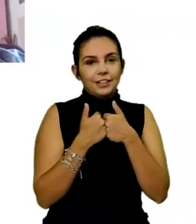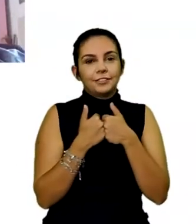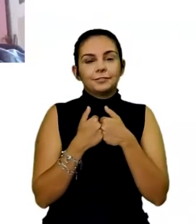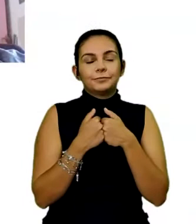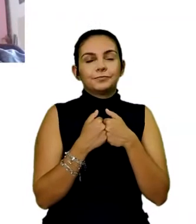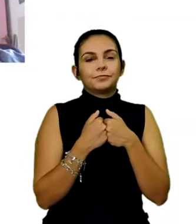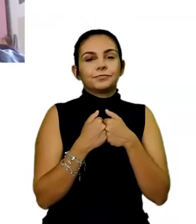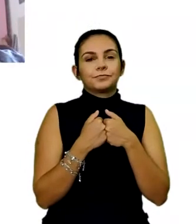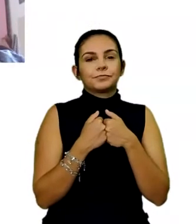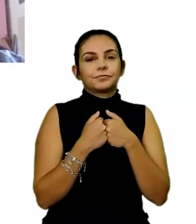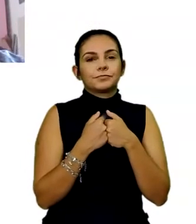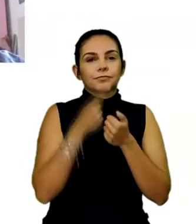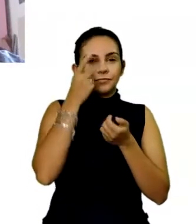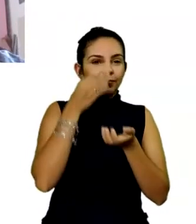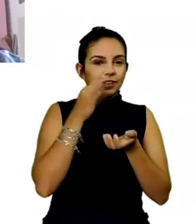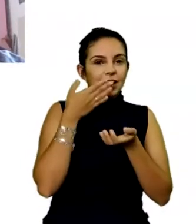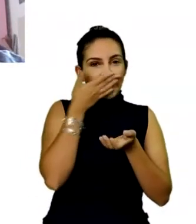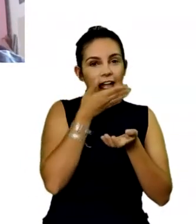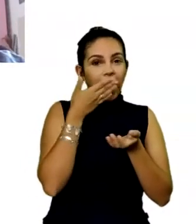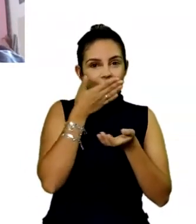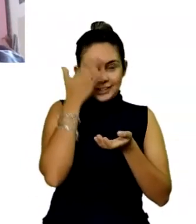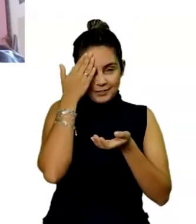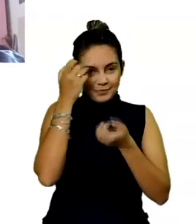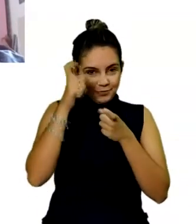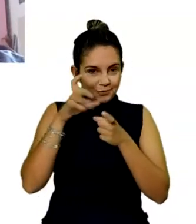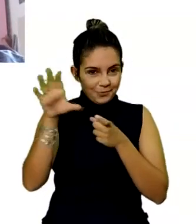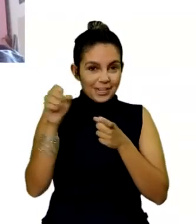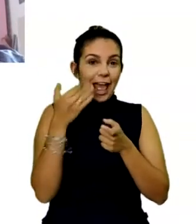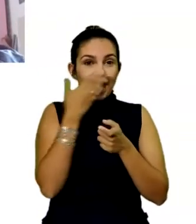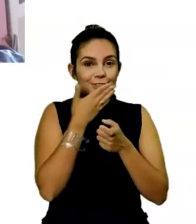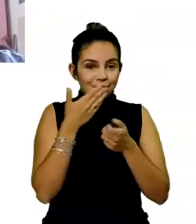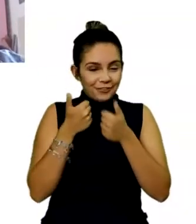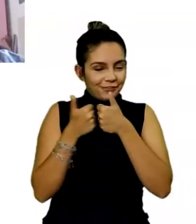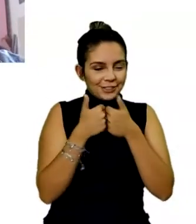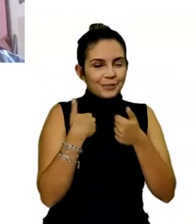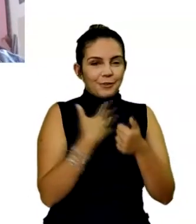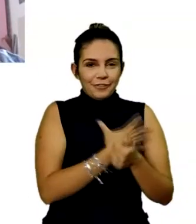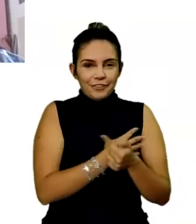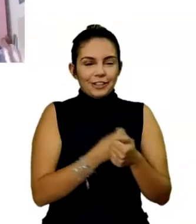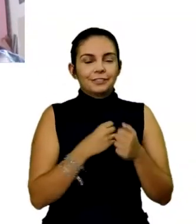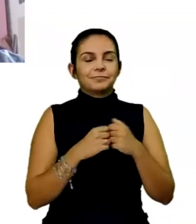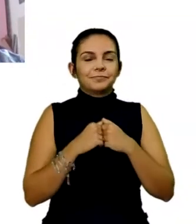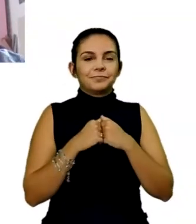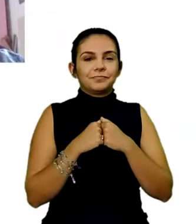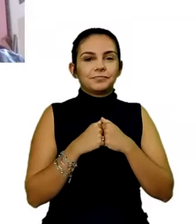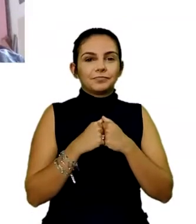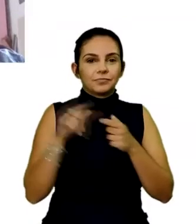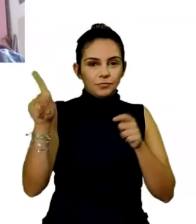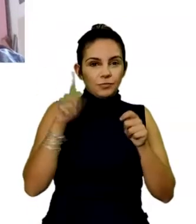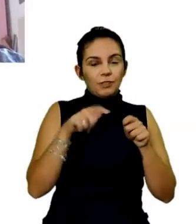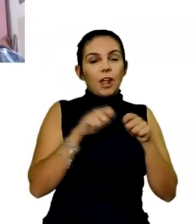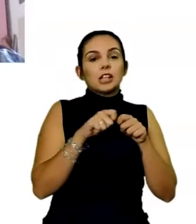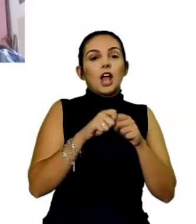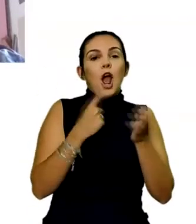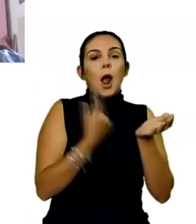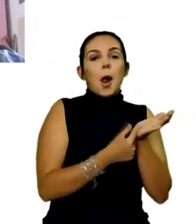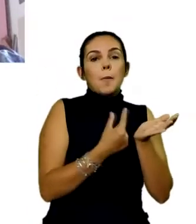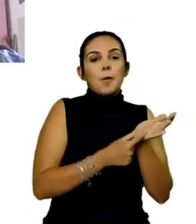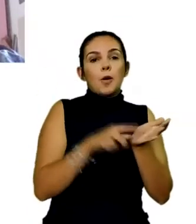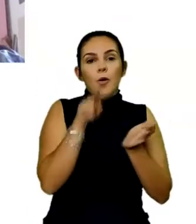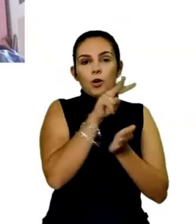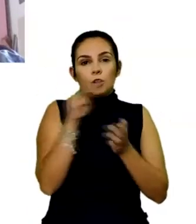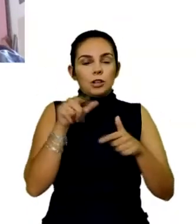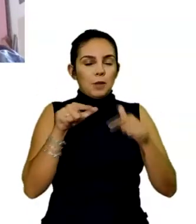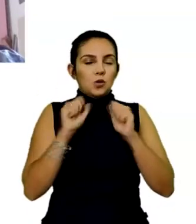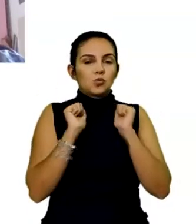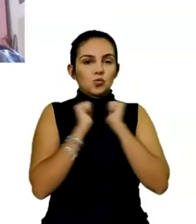de uma xícara de açúcar, sabe onde é que vai buscar, que é o vizinho. Né? Então, ele é programador, e os dois